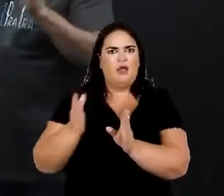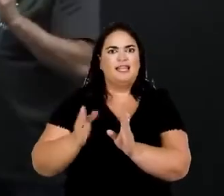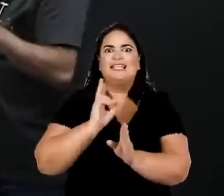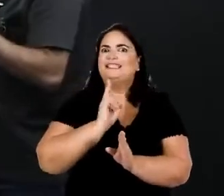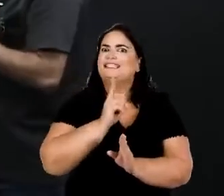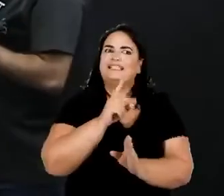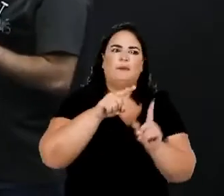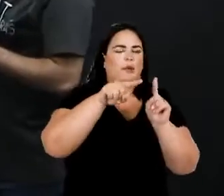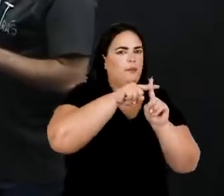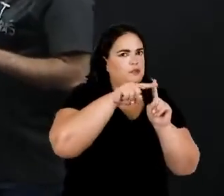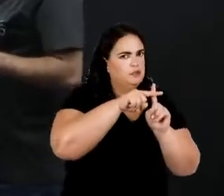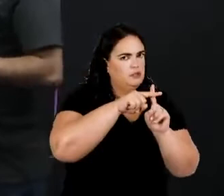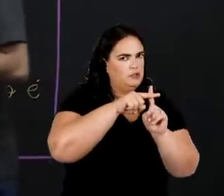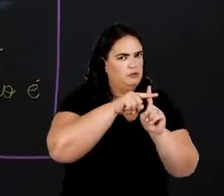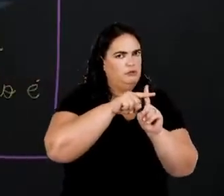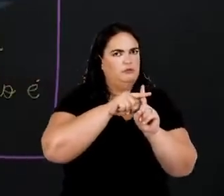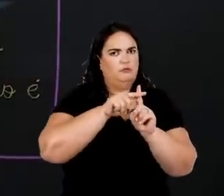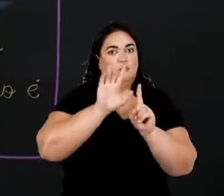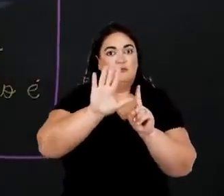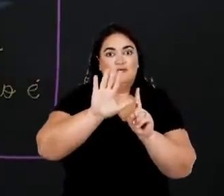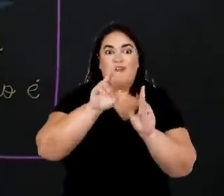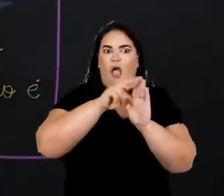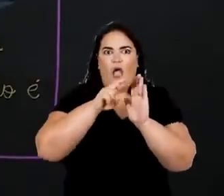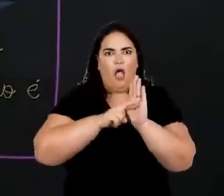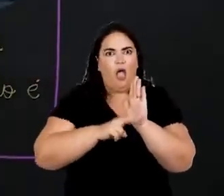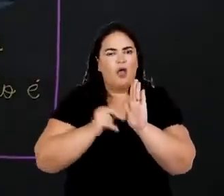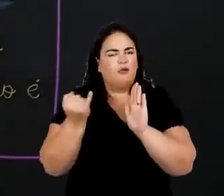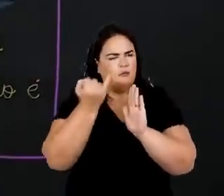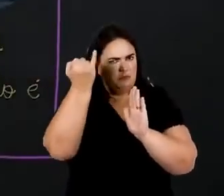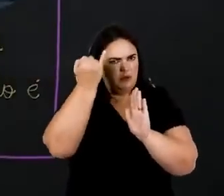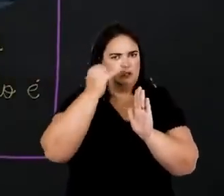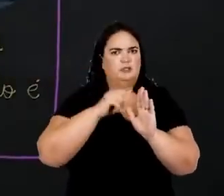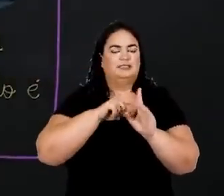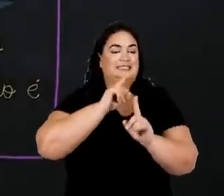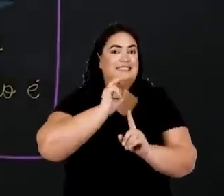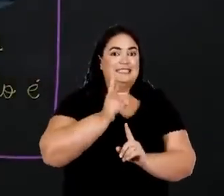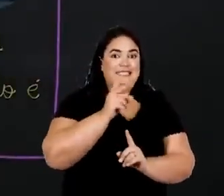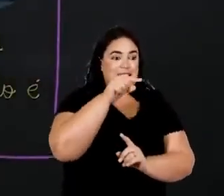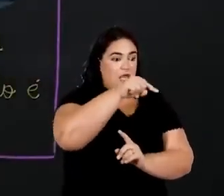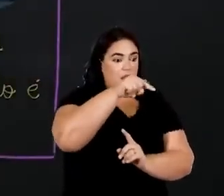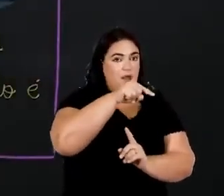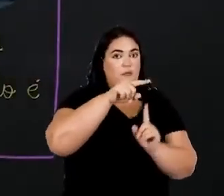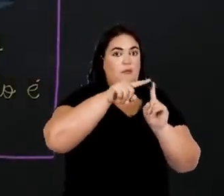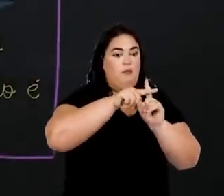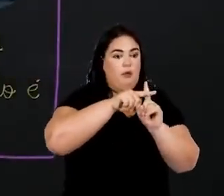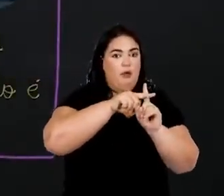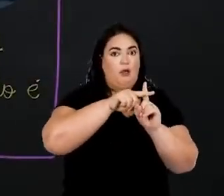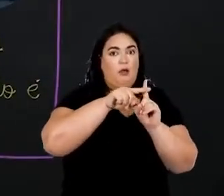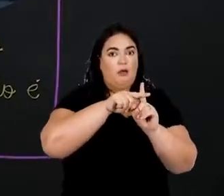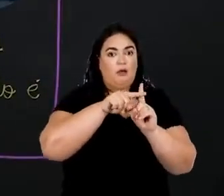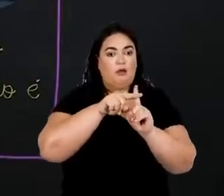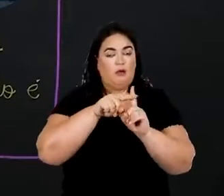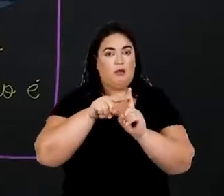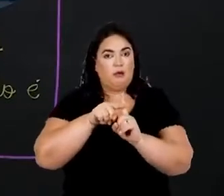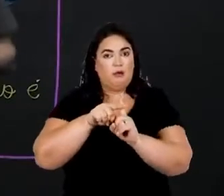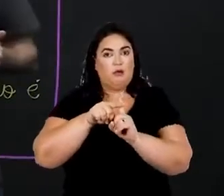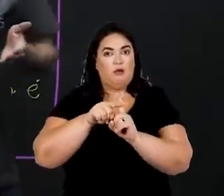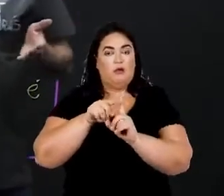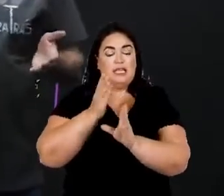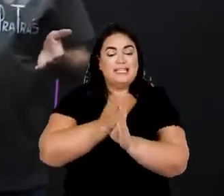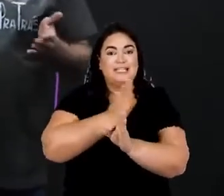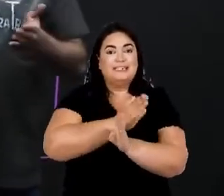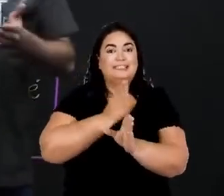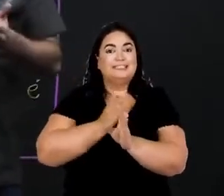outra coisa importante tá quando a gente tratar de números inteiros positivos esses números